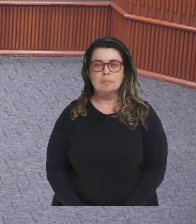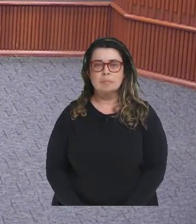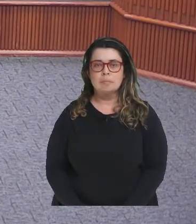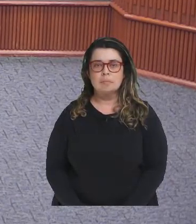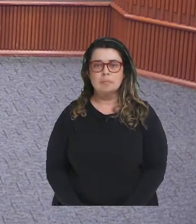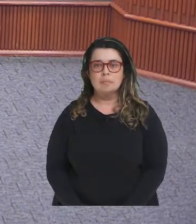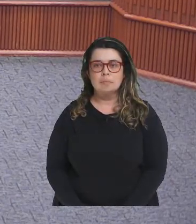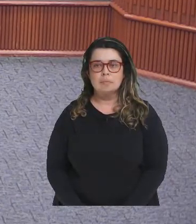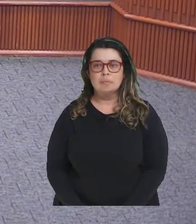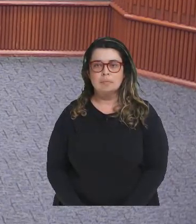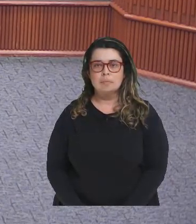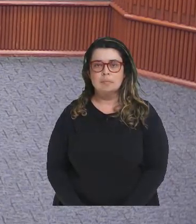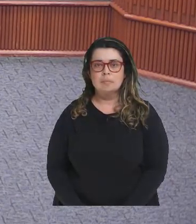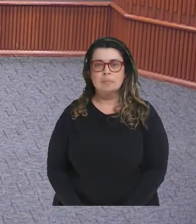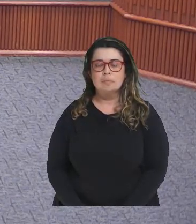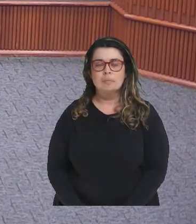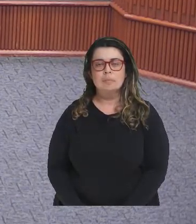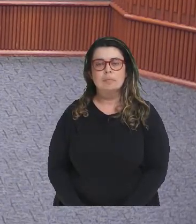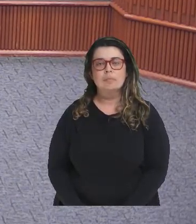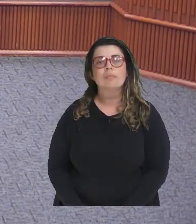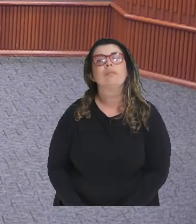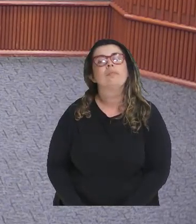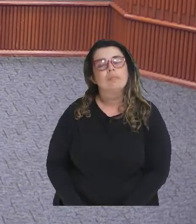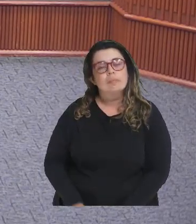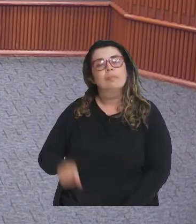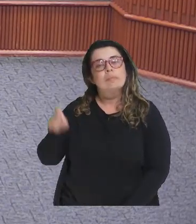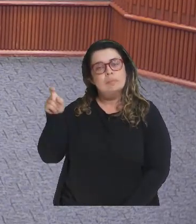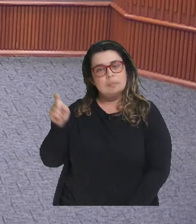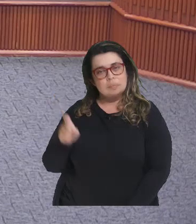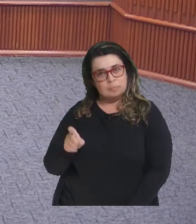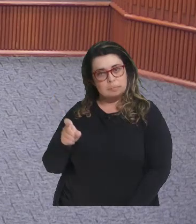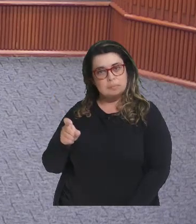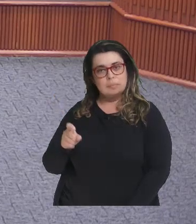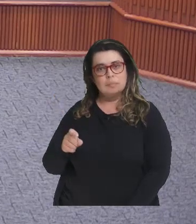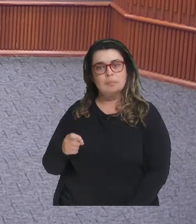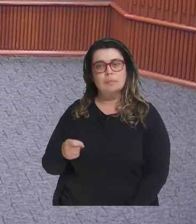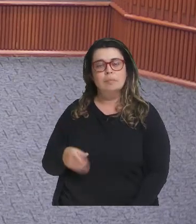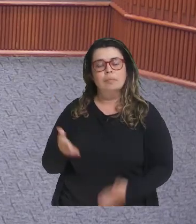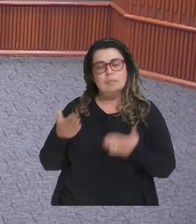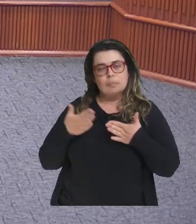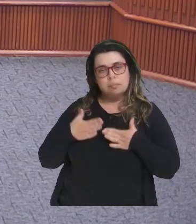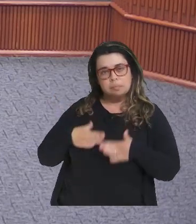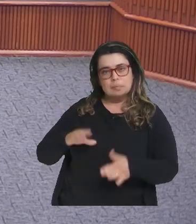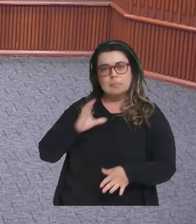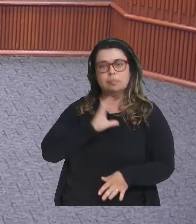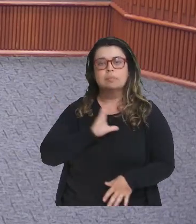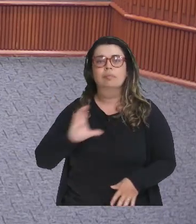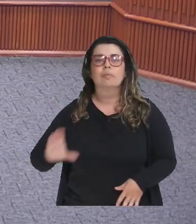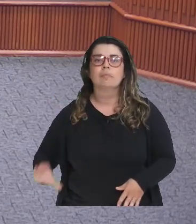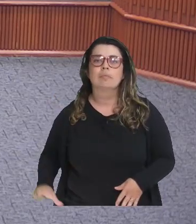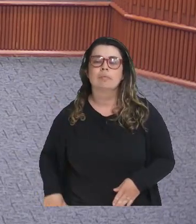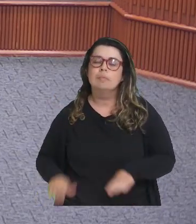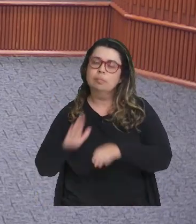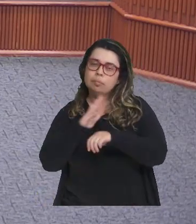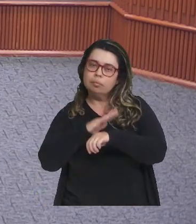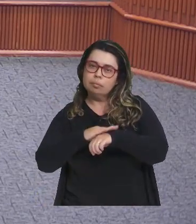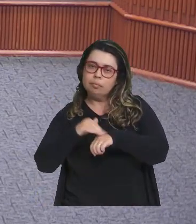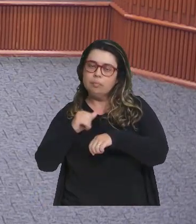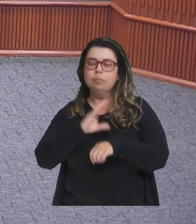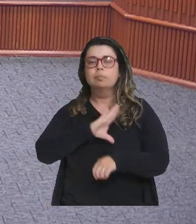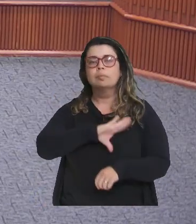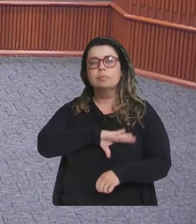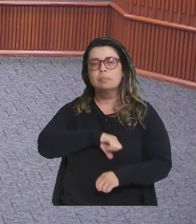Se há algum conforto em Cristo, se há alguma consolação de amor, se